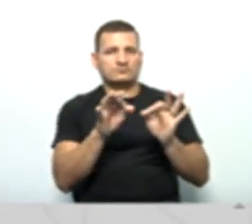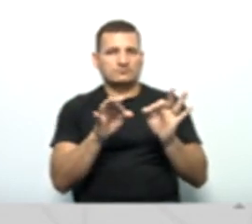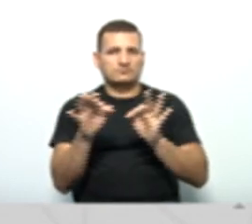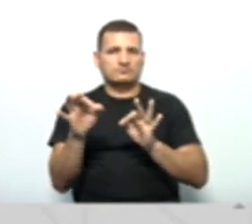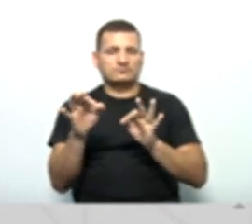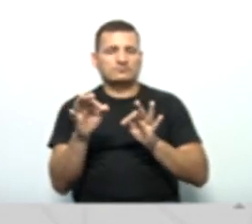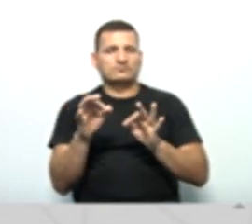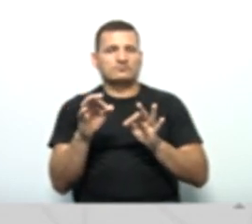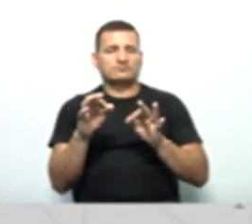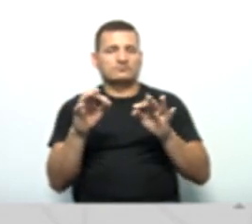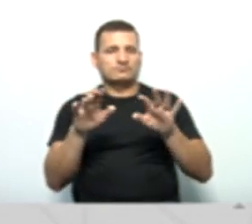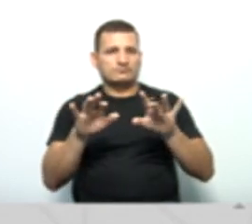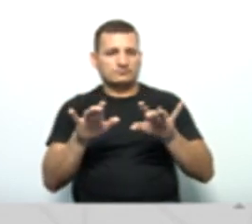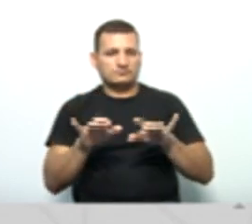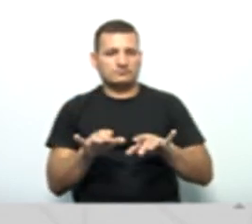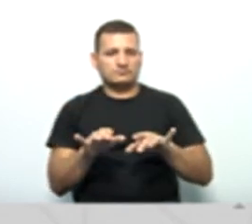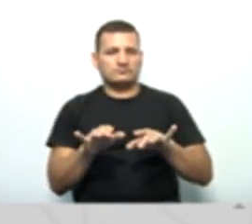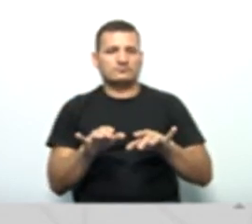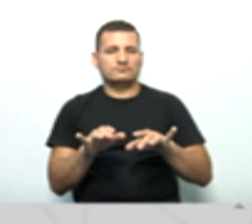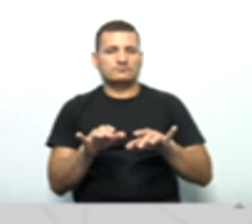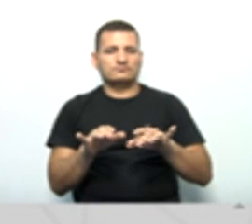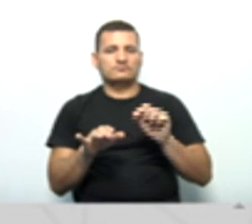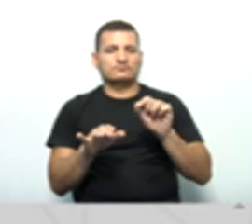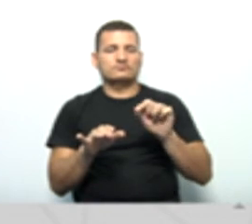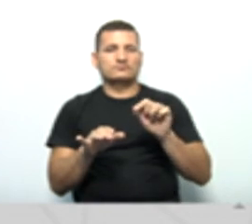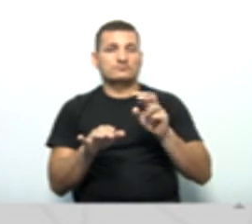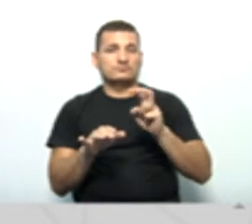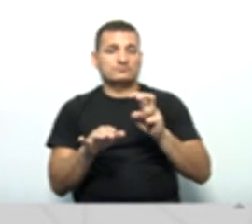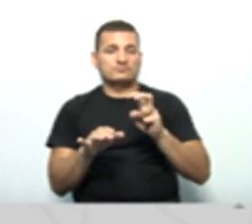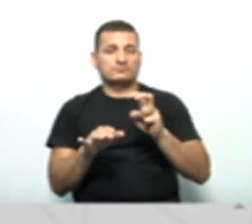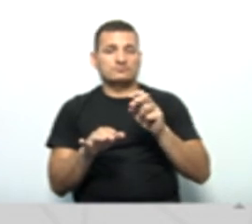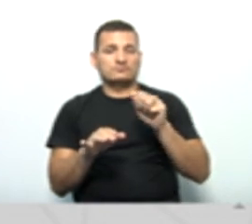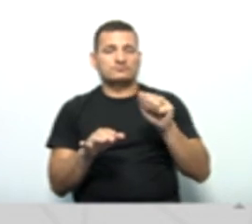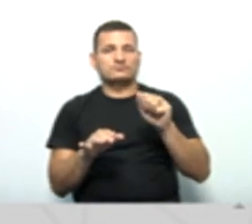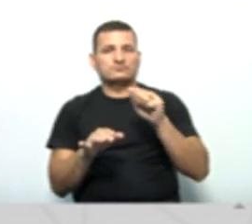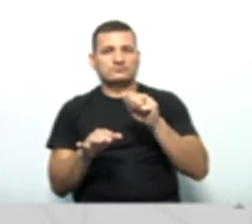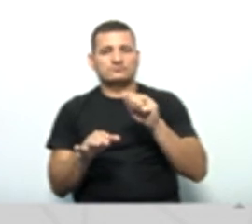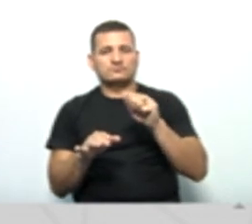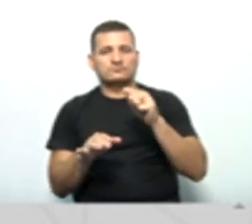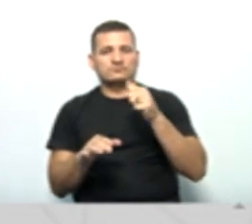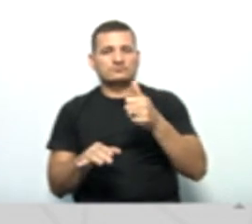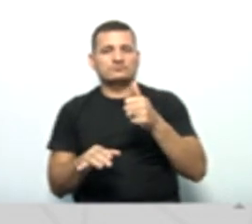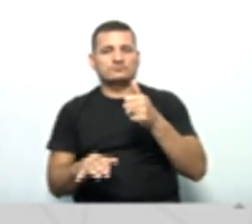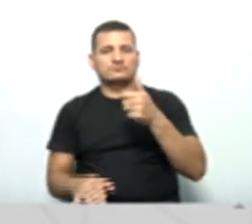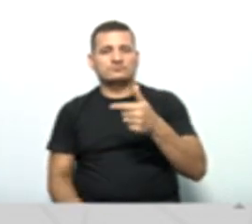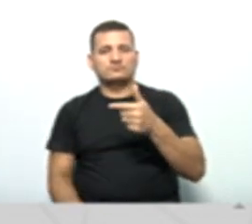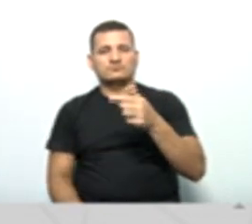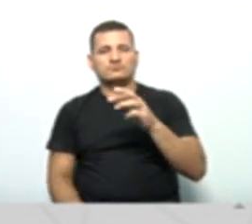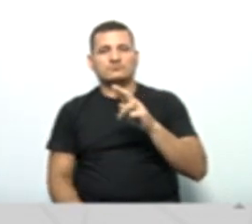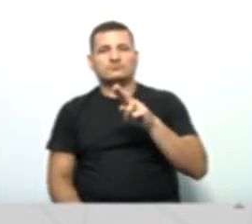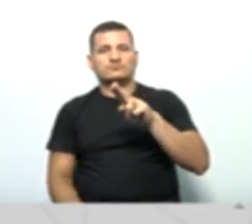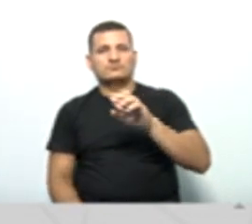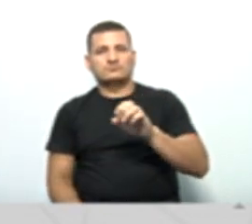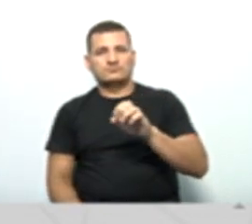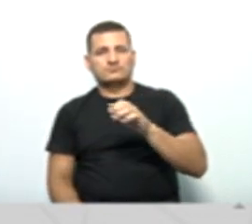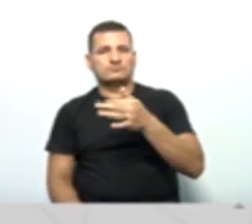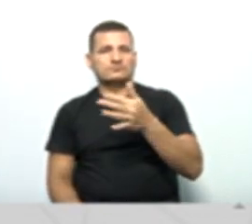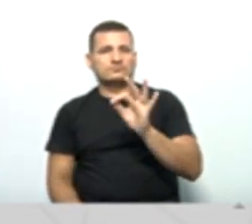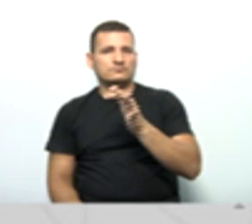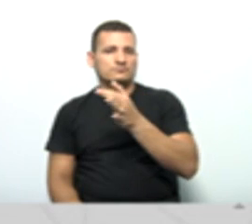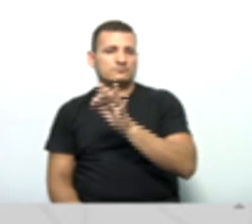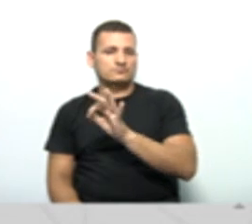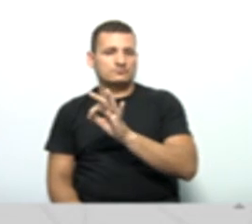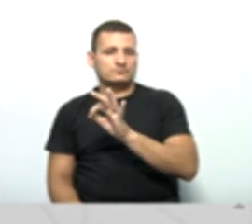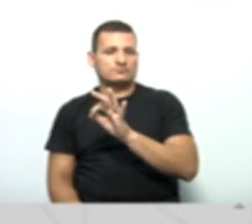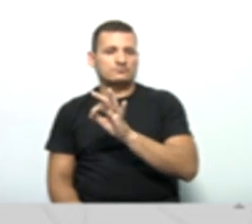do tipo que receba 5 valores AA, 1, 2, true e 10 em uma